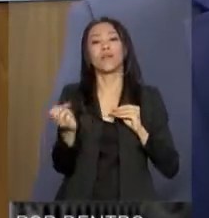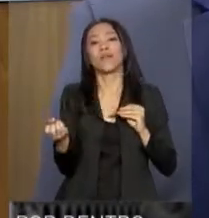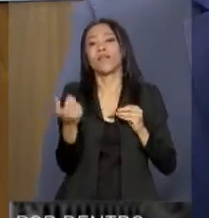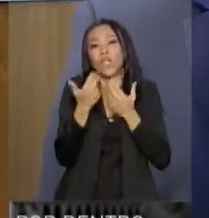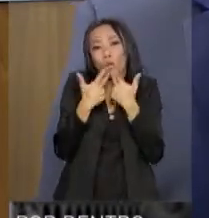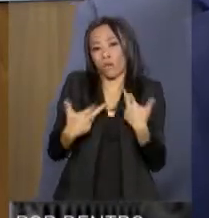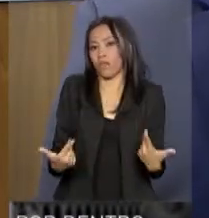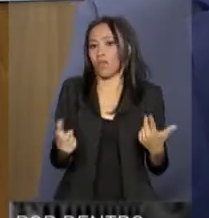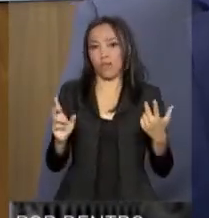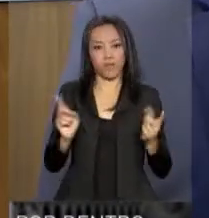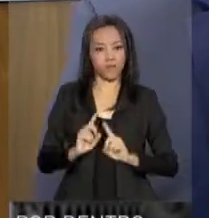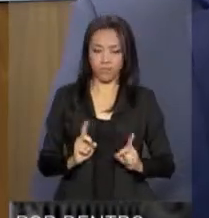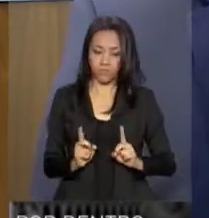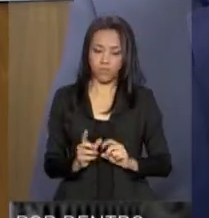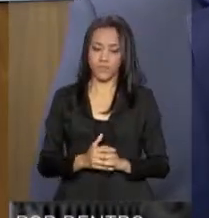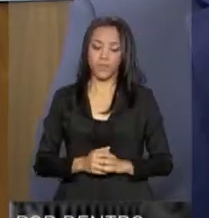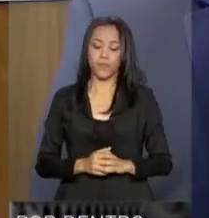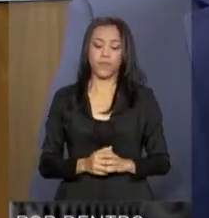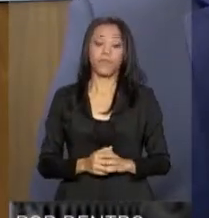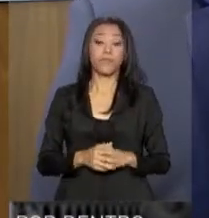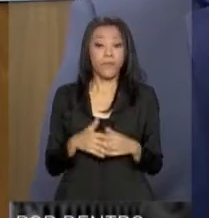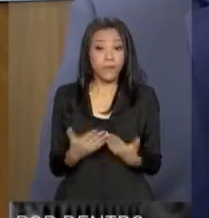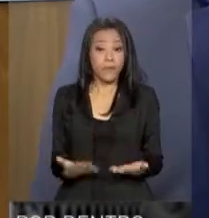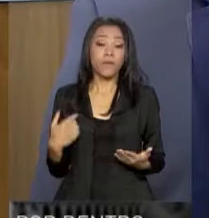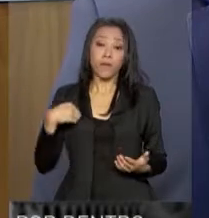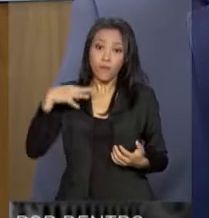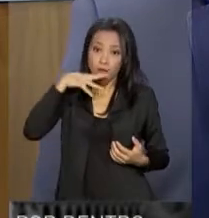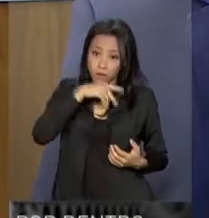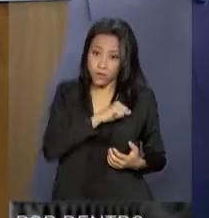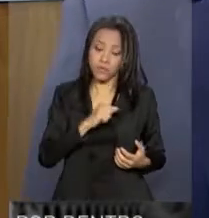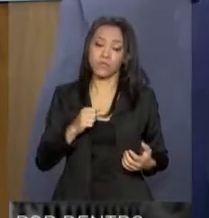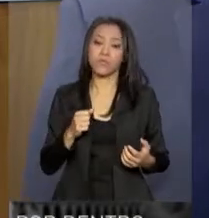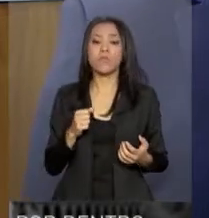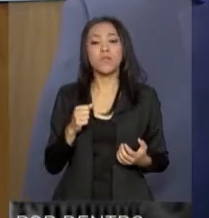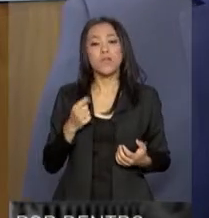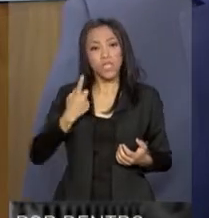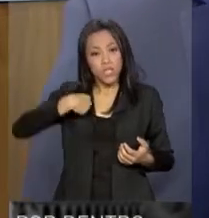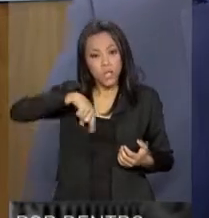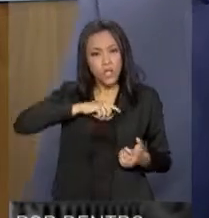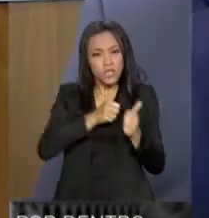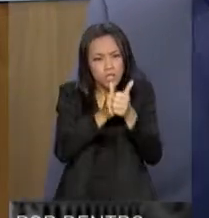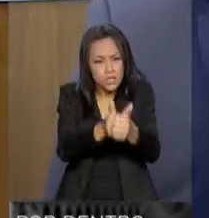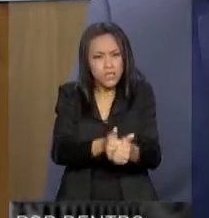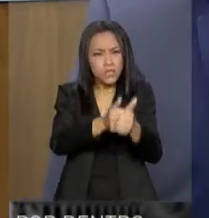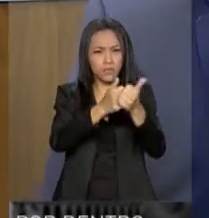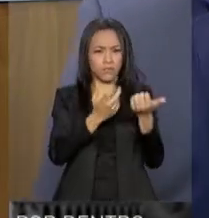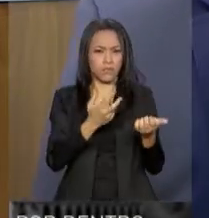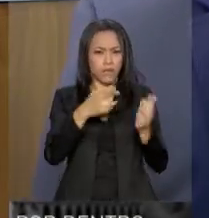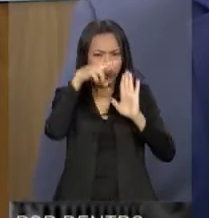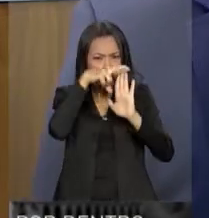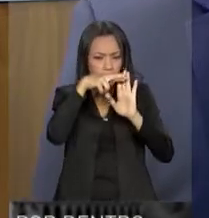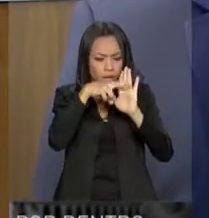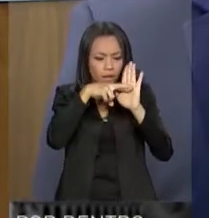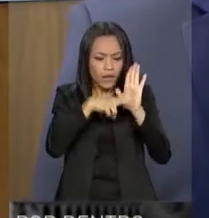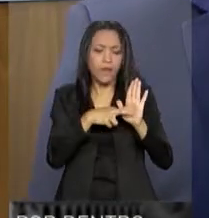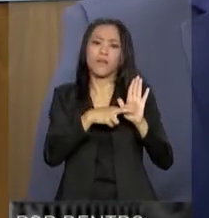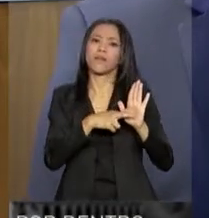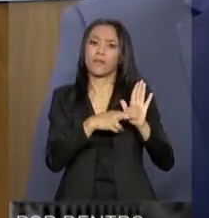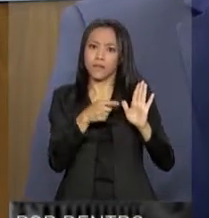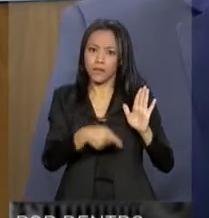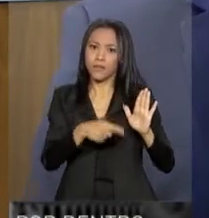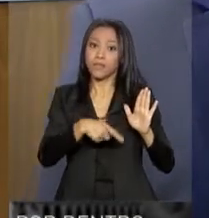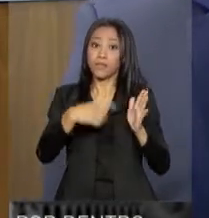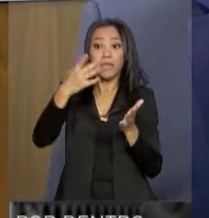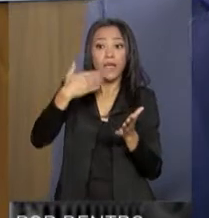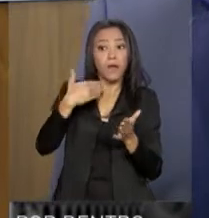de investigação então eu acho que cumprindo os requisitos do do processo que é a colaboração